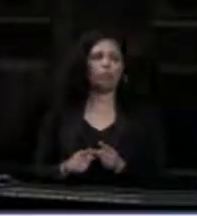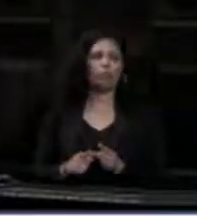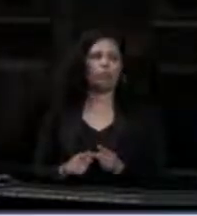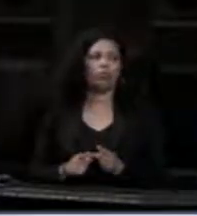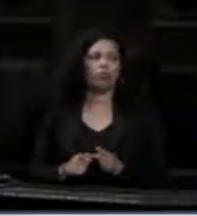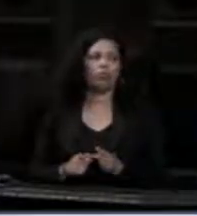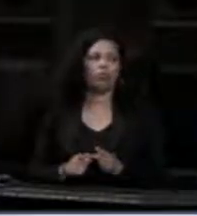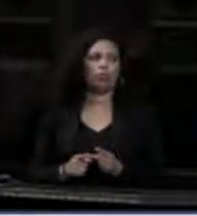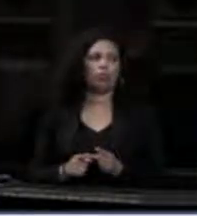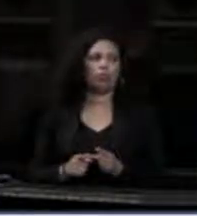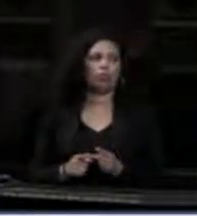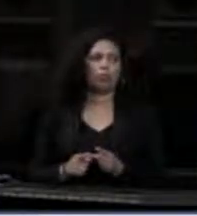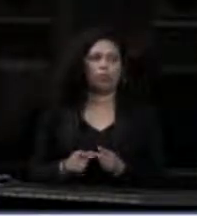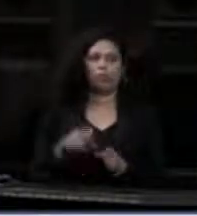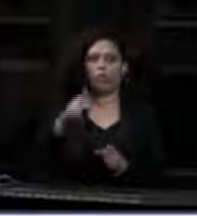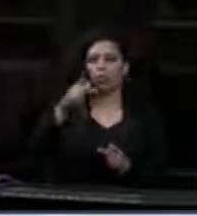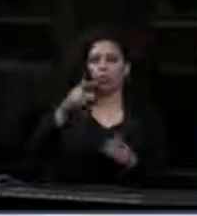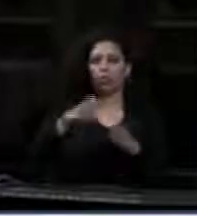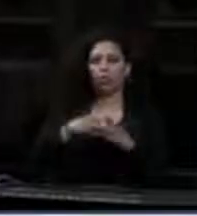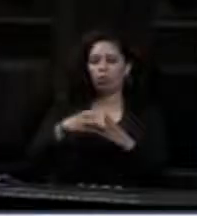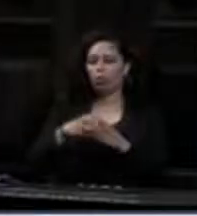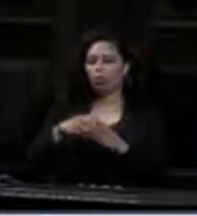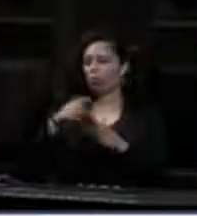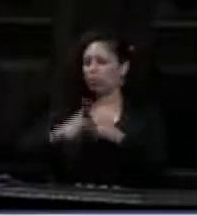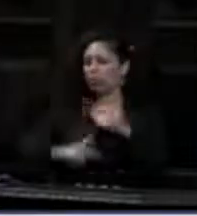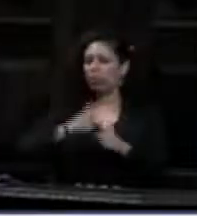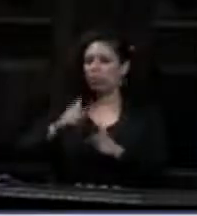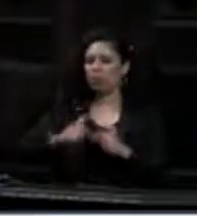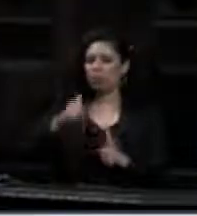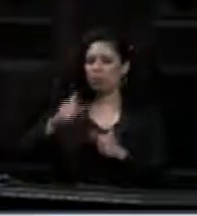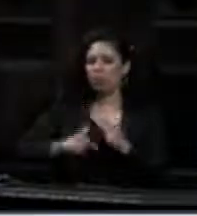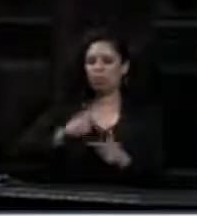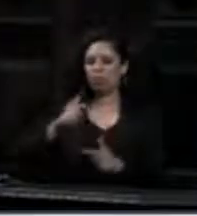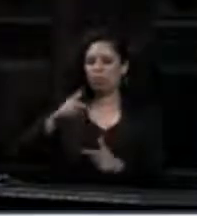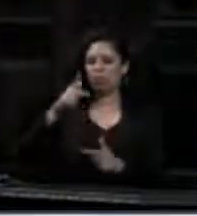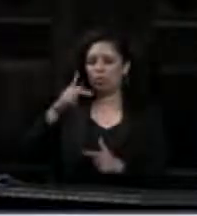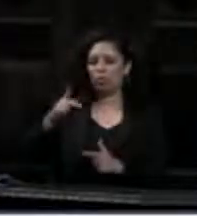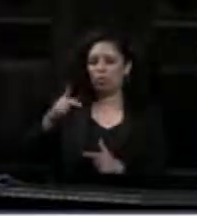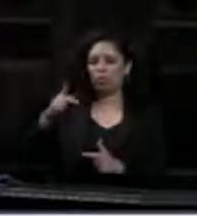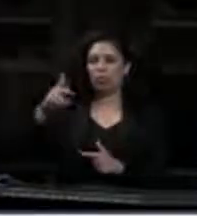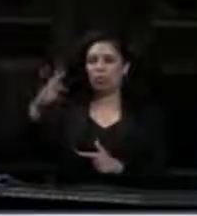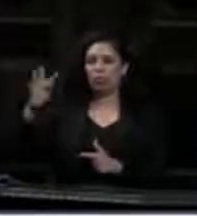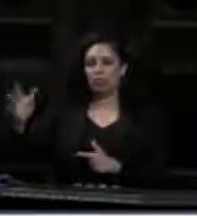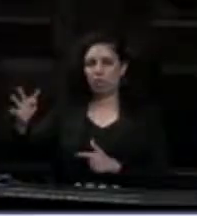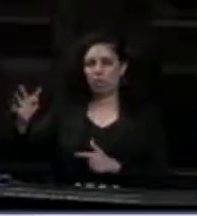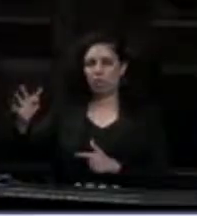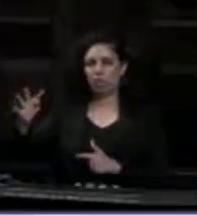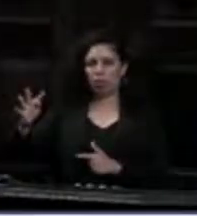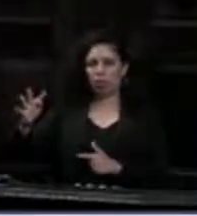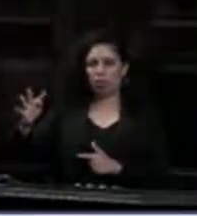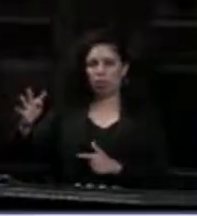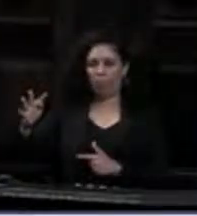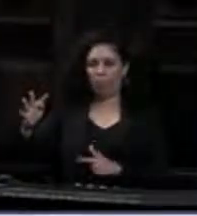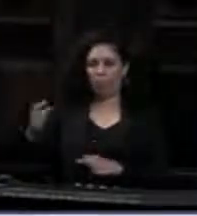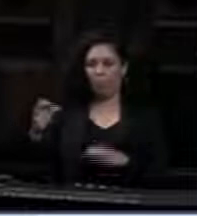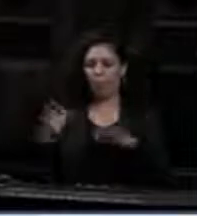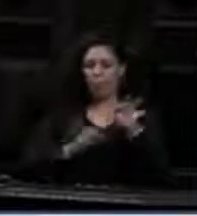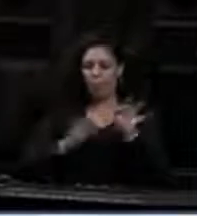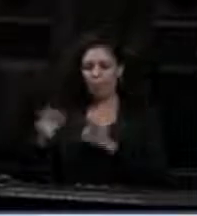partido dos trabalhadores estruturou uma estratégia